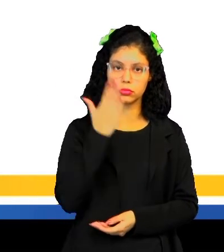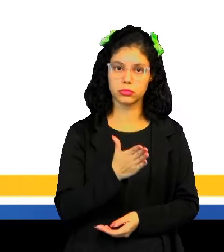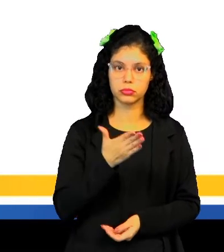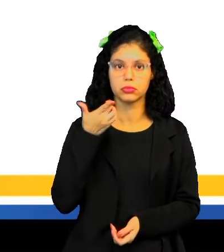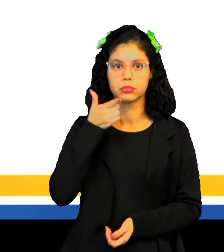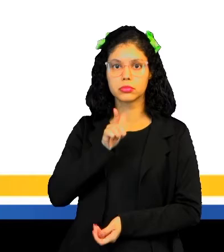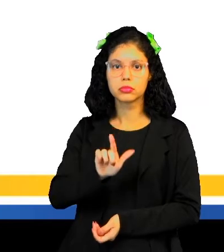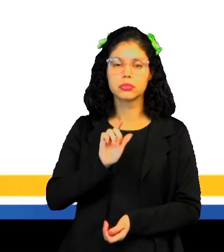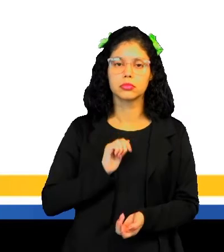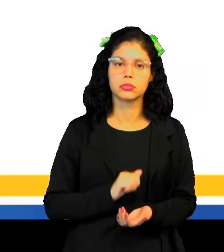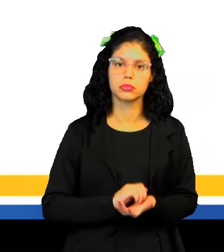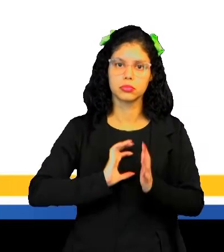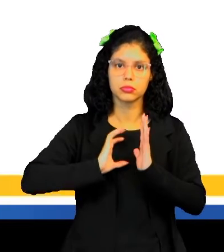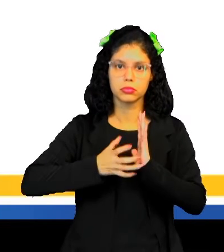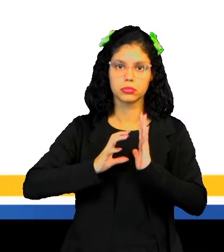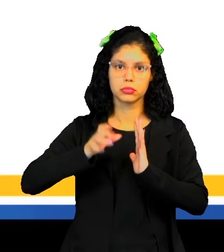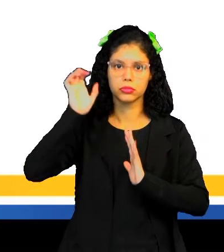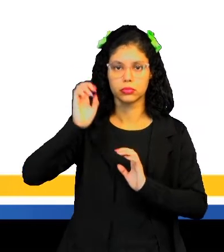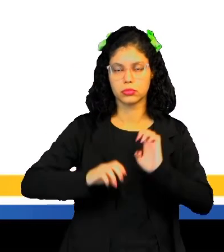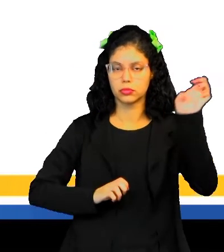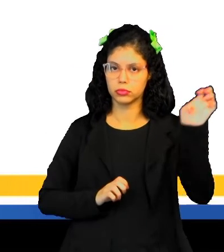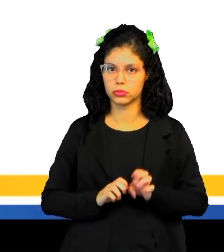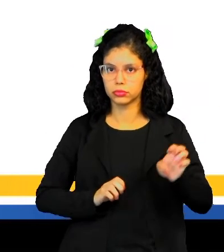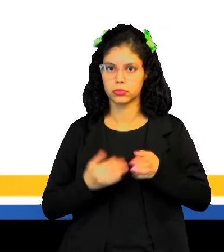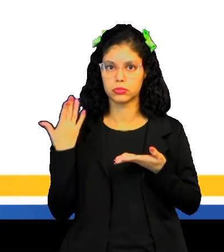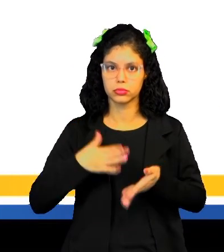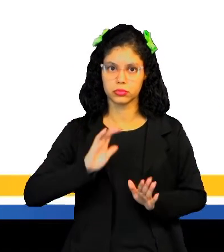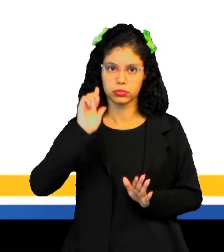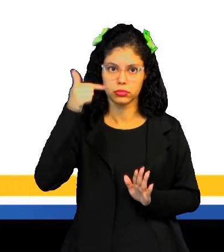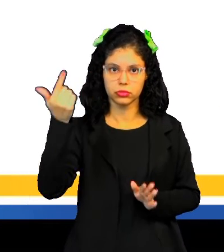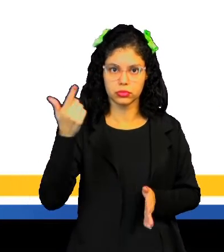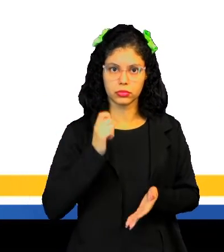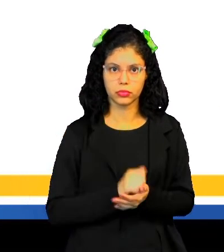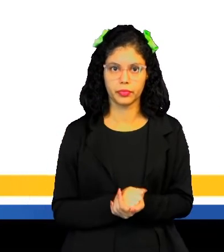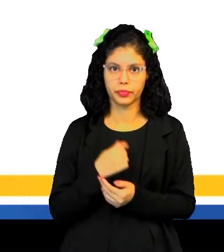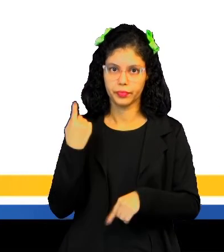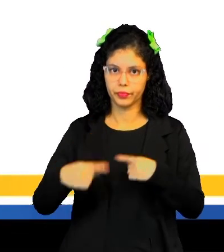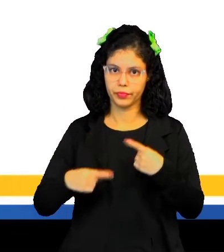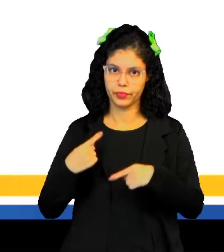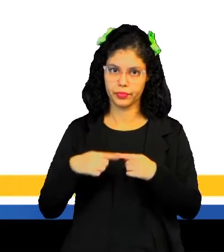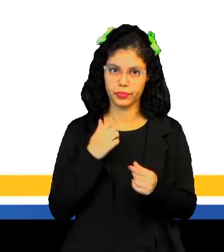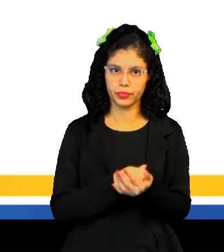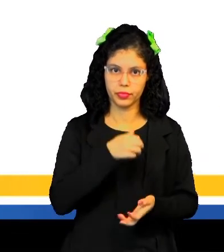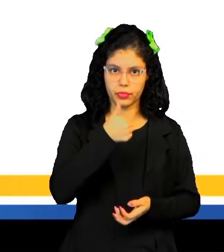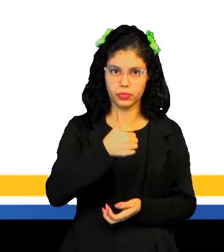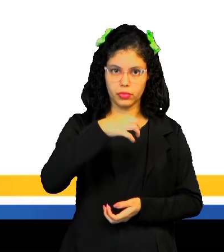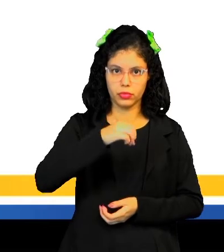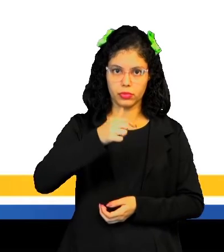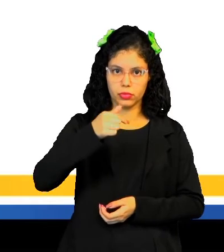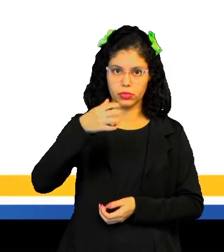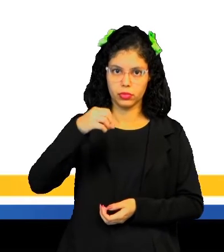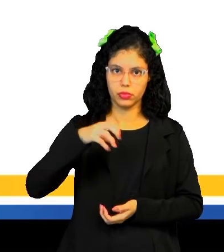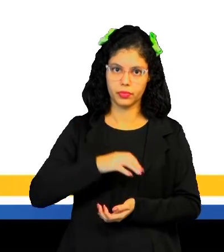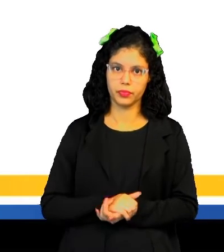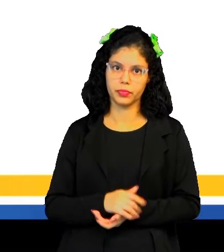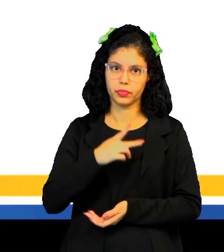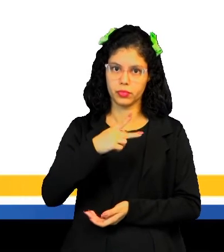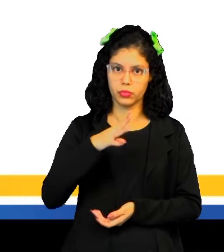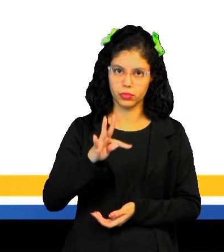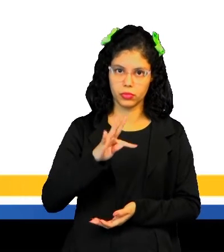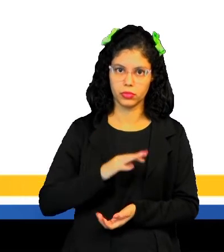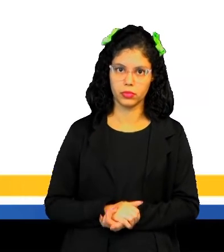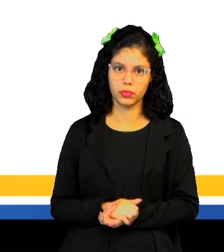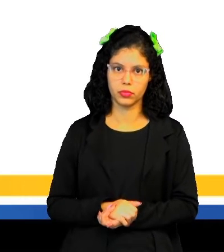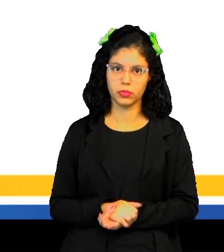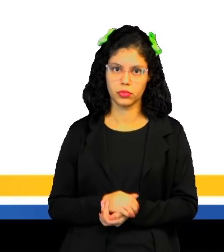diretas, vencida pelos partidos de esquerda que nasceram após a anistia política de 1979. PT,